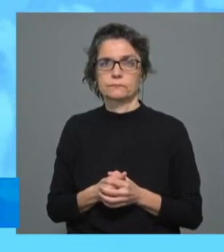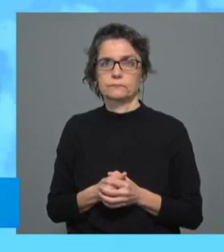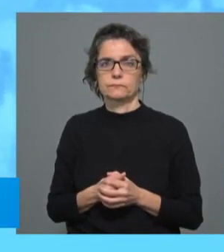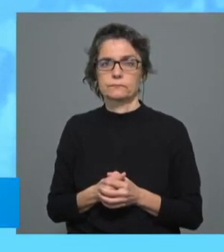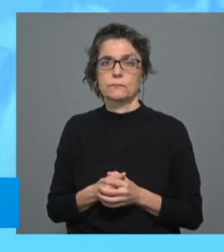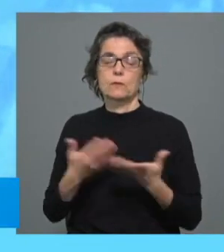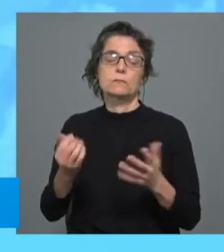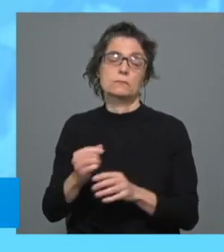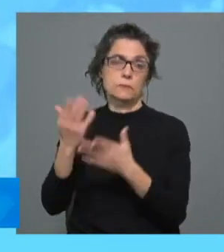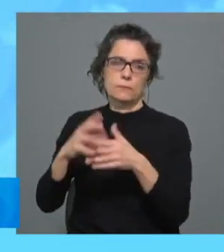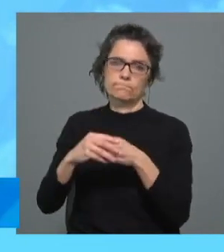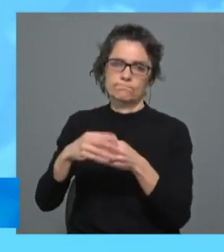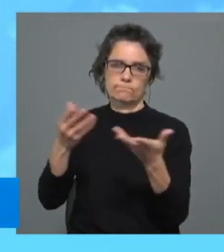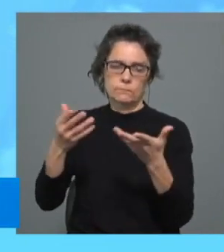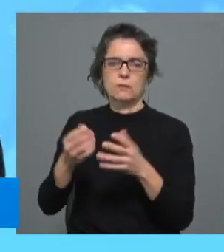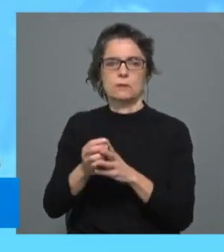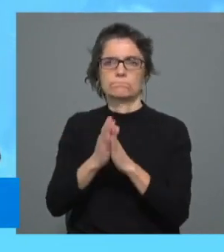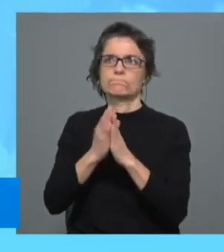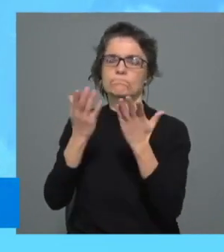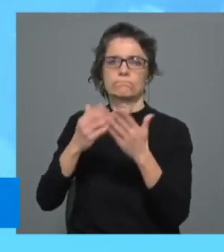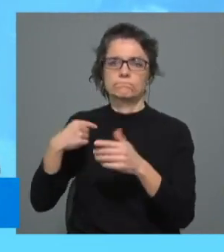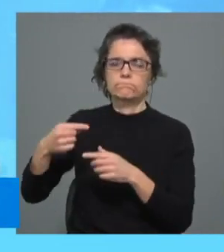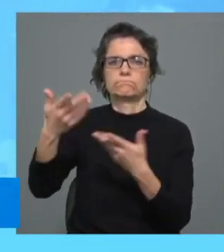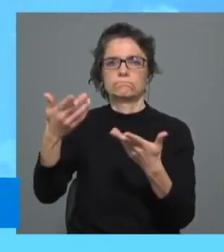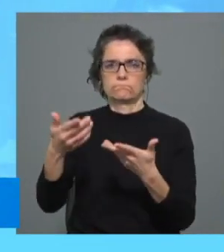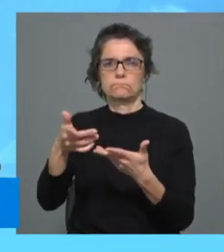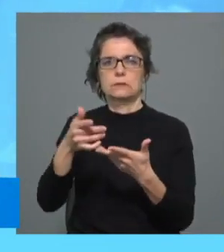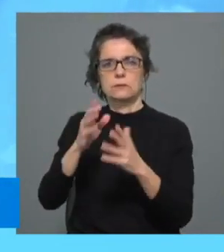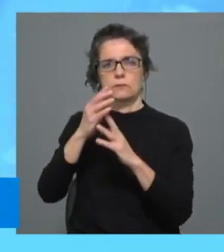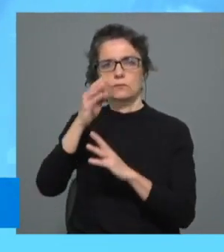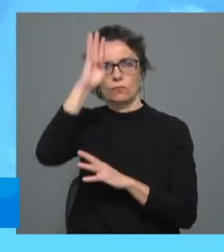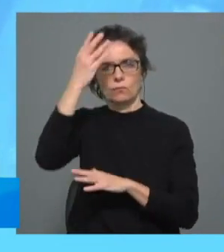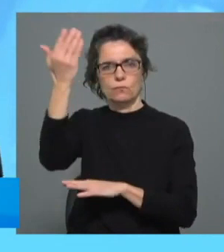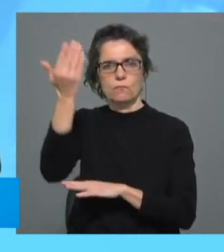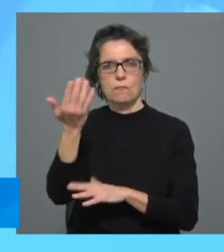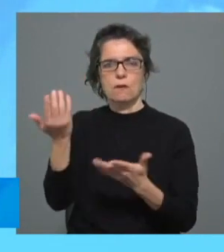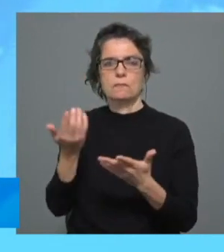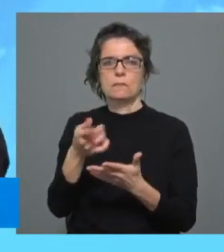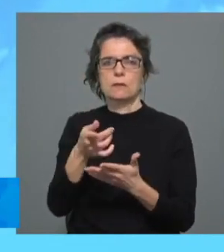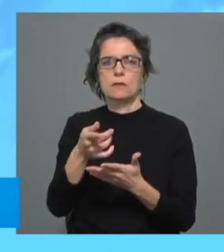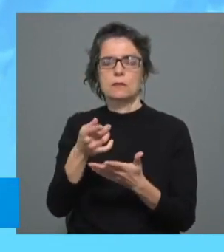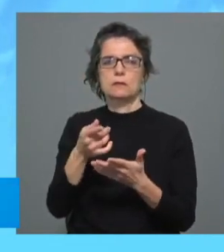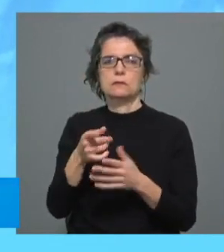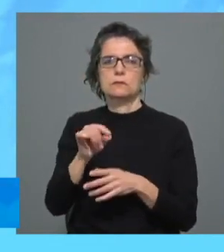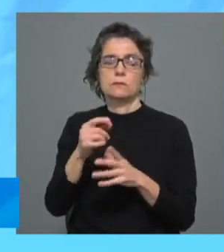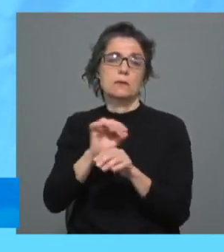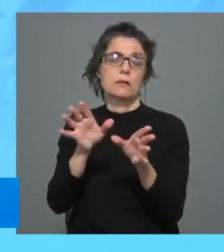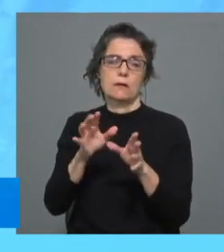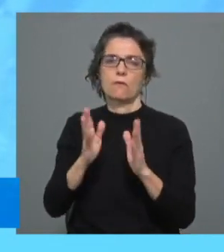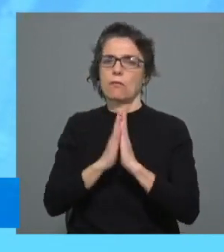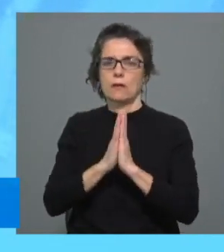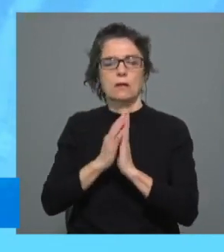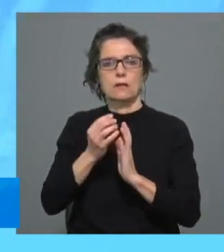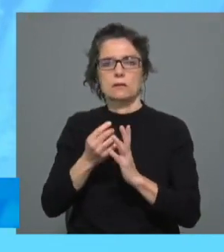Naturalmente, em primeiro lugar, saudar os apelos repetidos e sucessivos que o Papa tem feito, é inteiramente do seu munus, é do munus da Igreja fazer